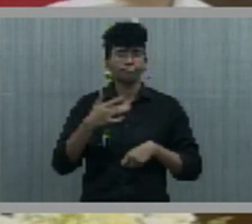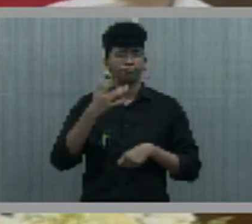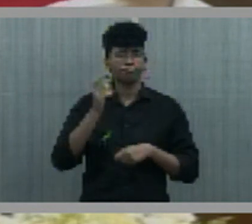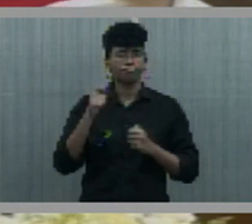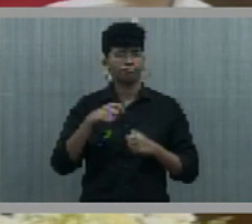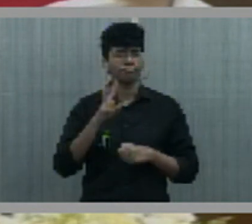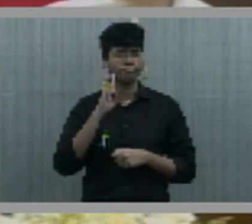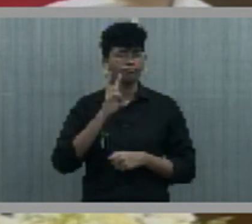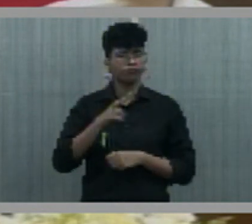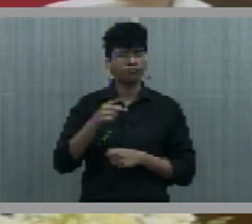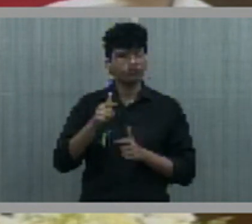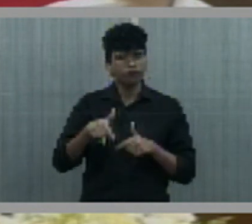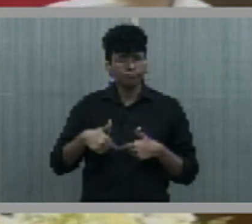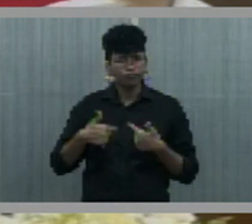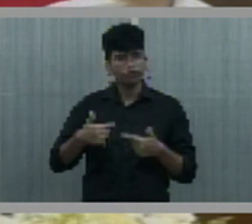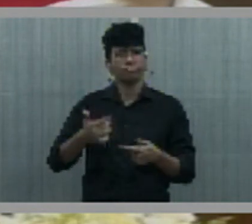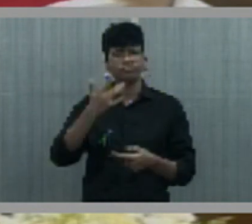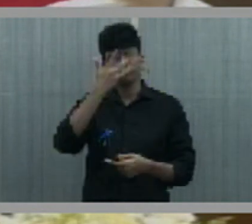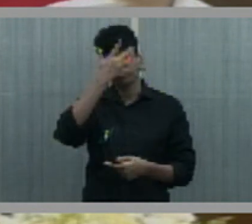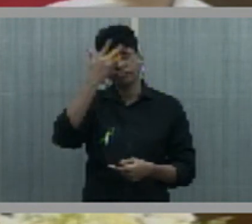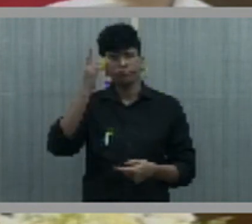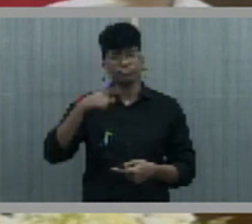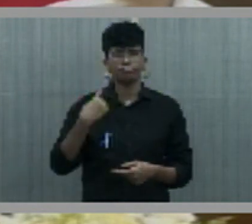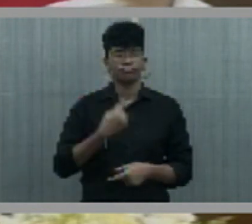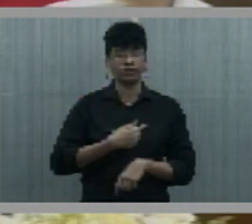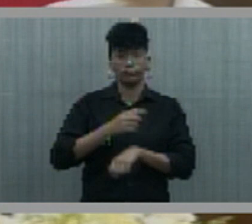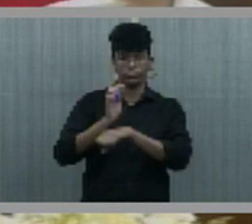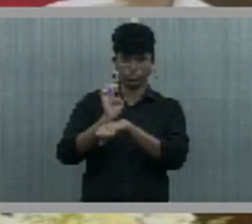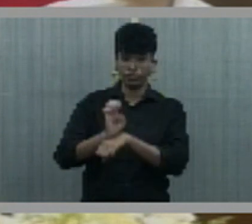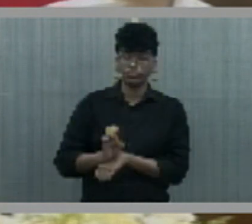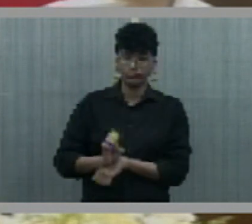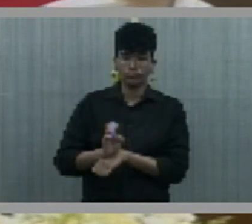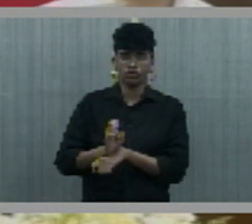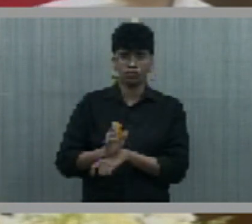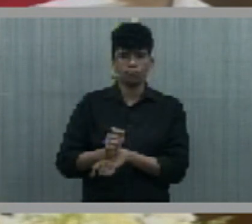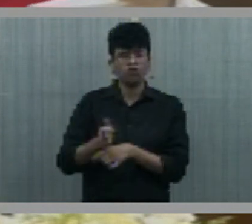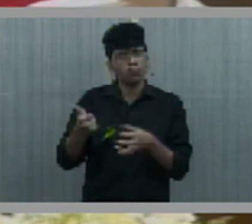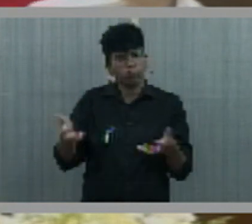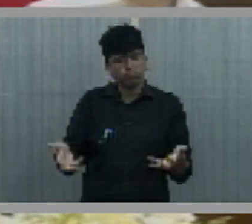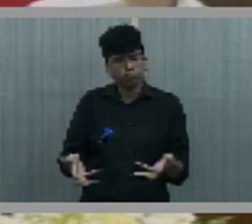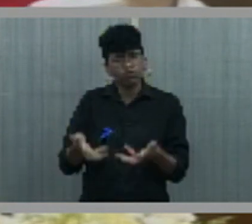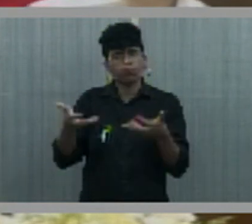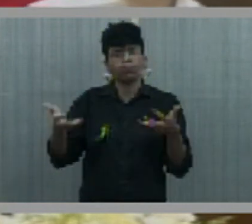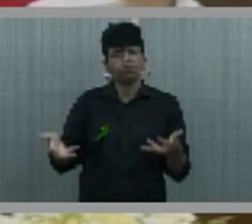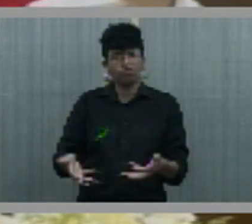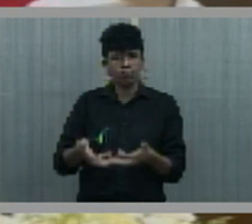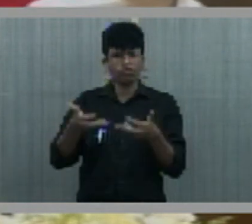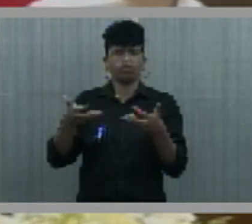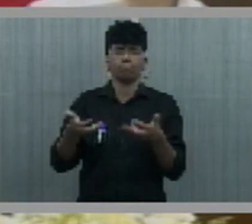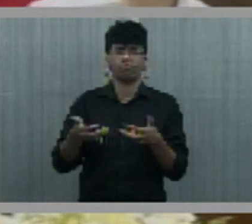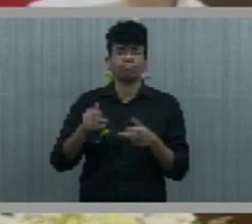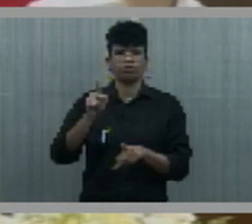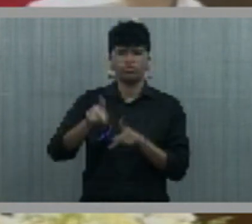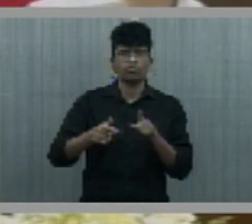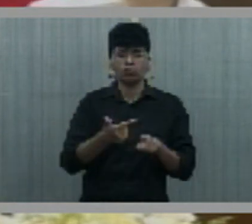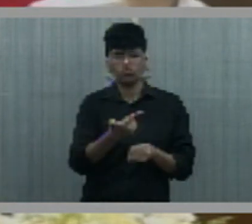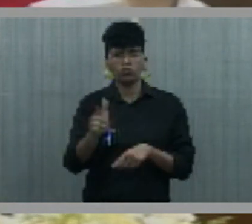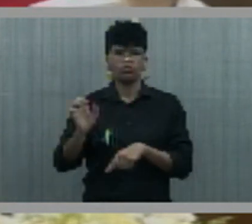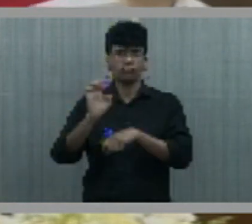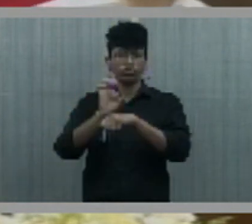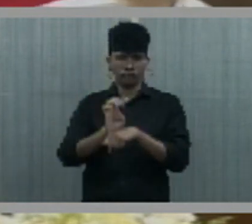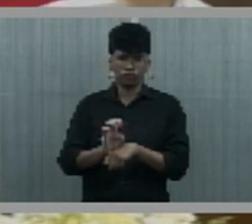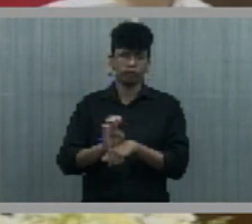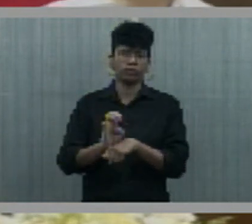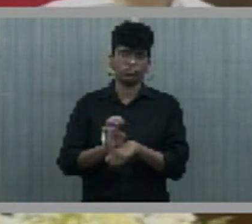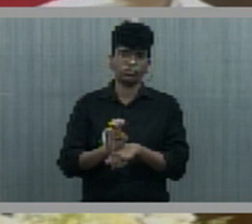pessoas, o trabalho das pessoas no nosso Estado, acolher as pessoas de outros estados do nosso